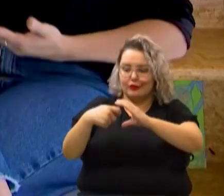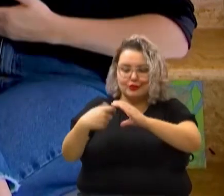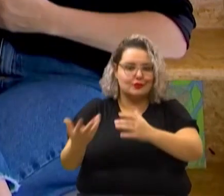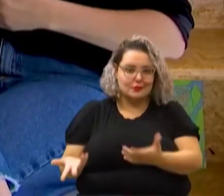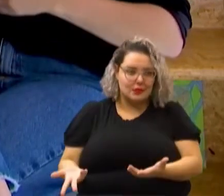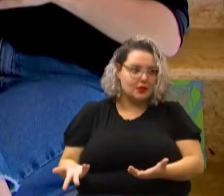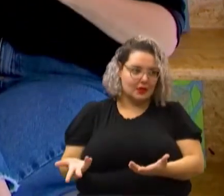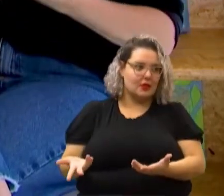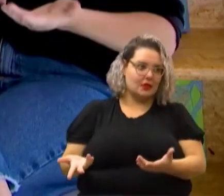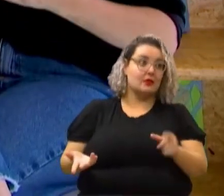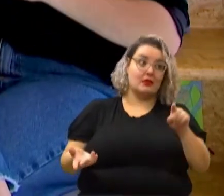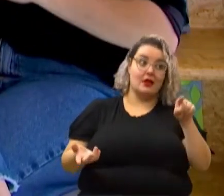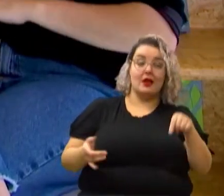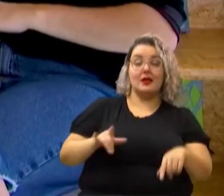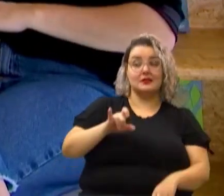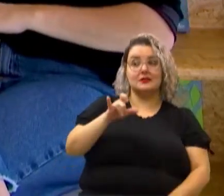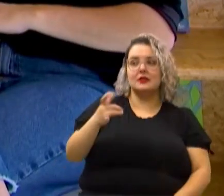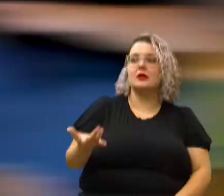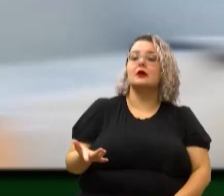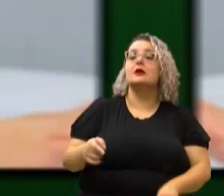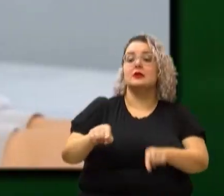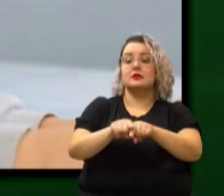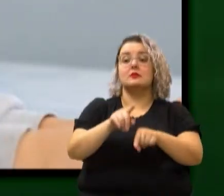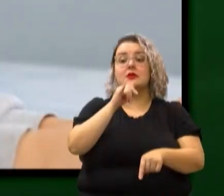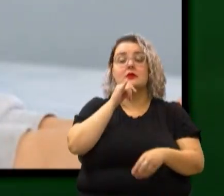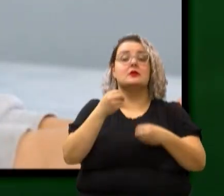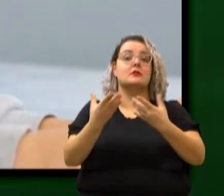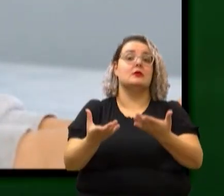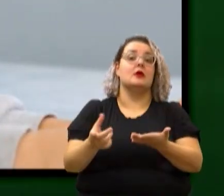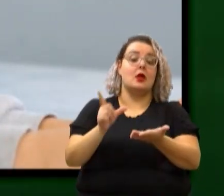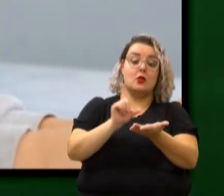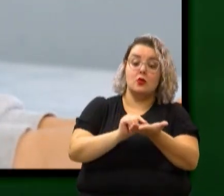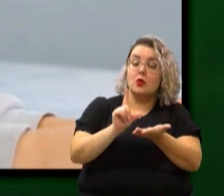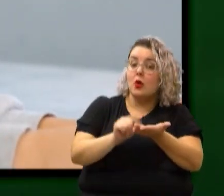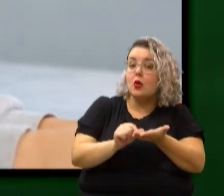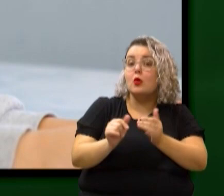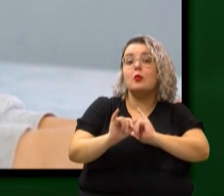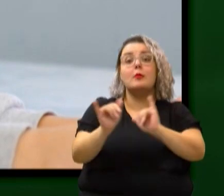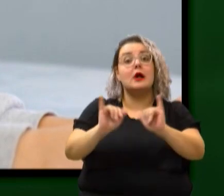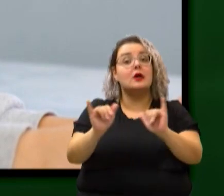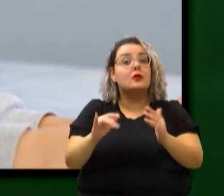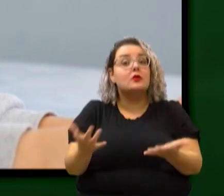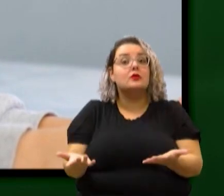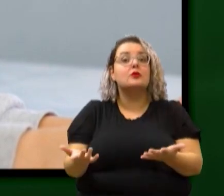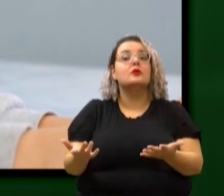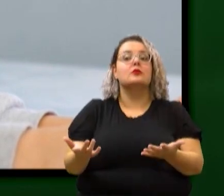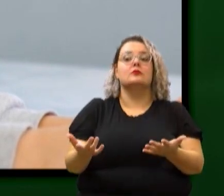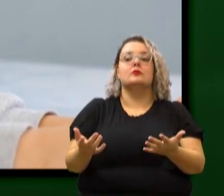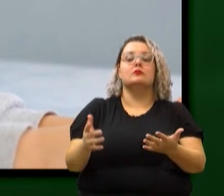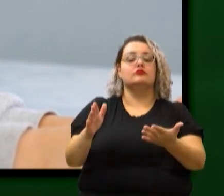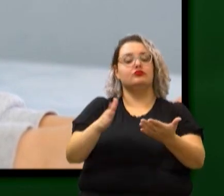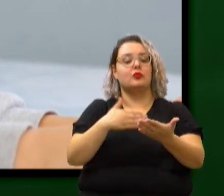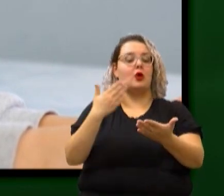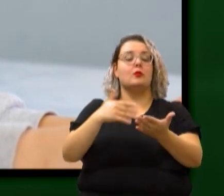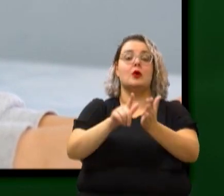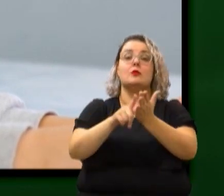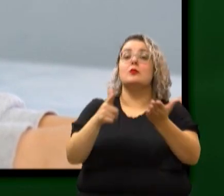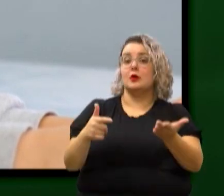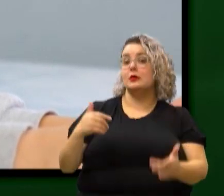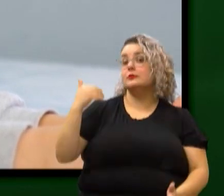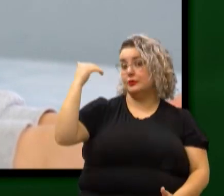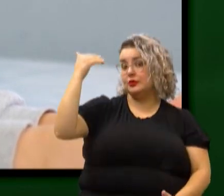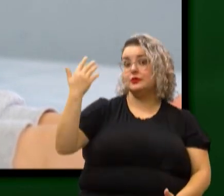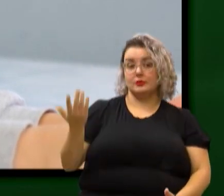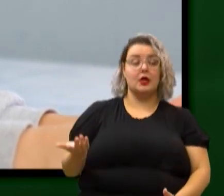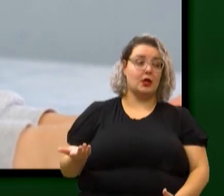então assim trazer esses exemplos também ler um artigo ler uma notícia Zap a um jornal para